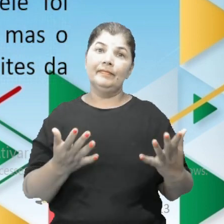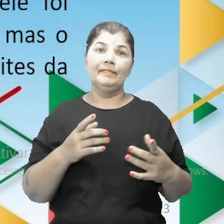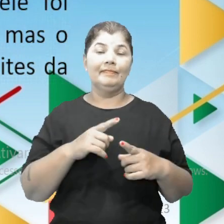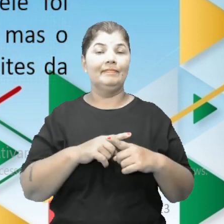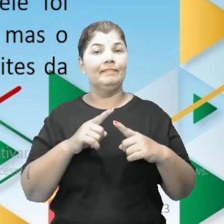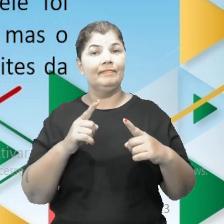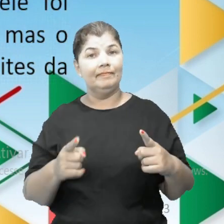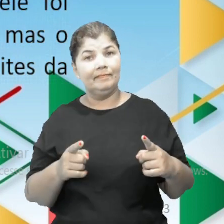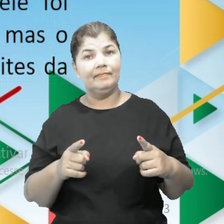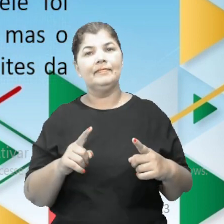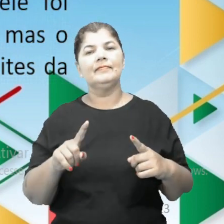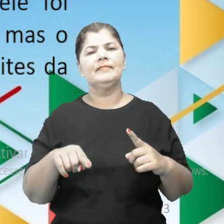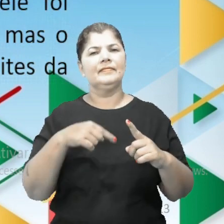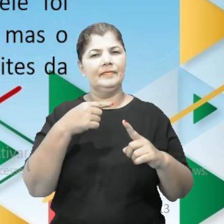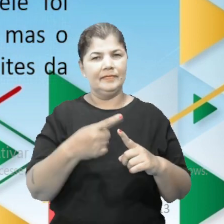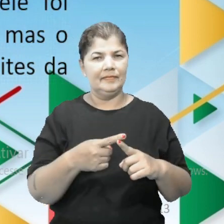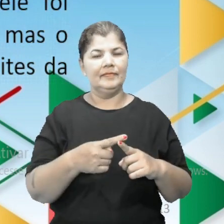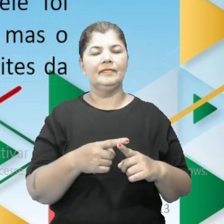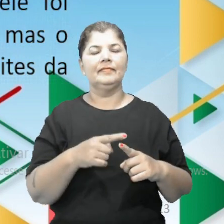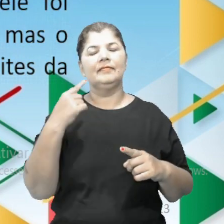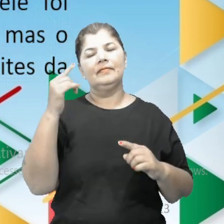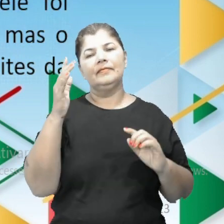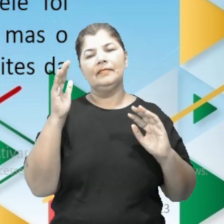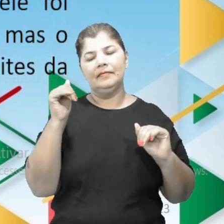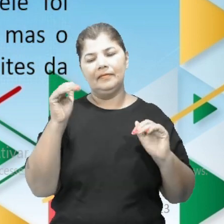os reforços enviados pela Espanha